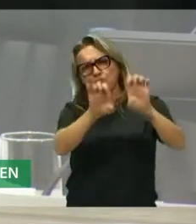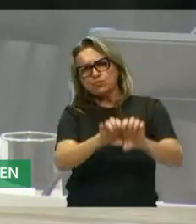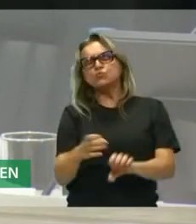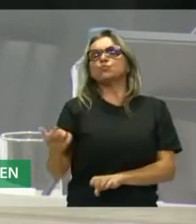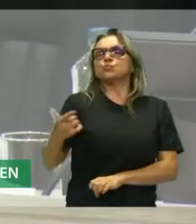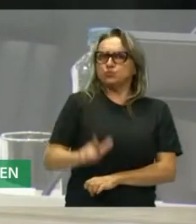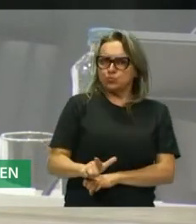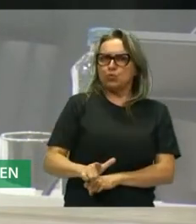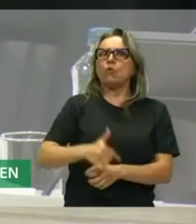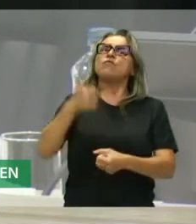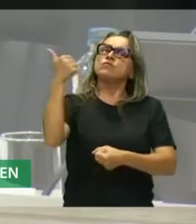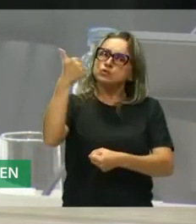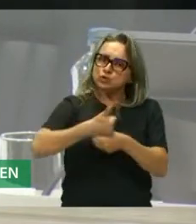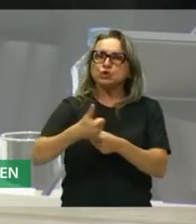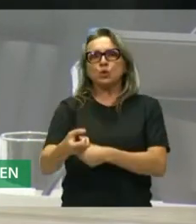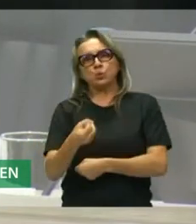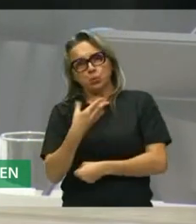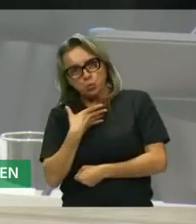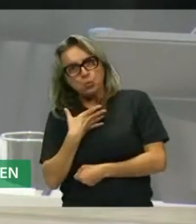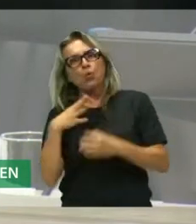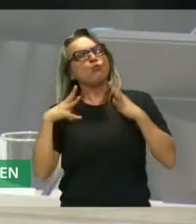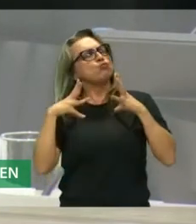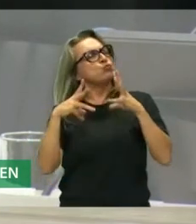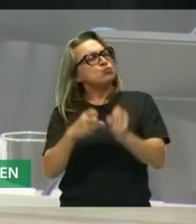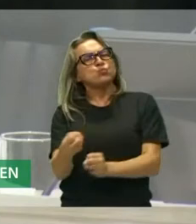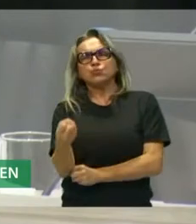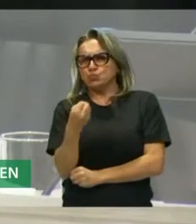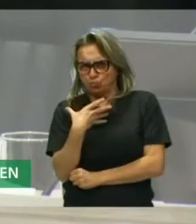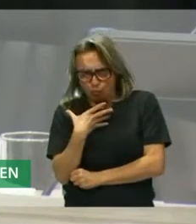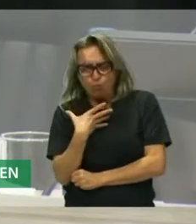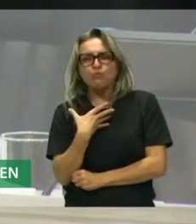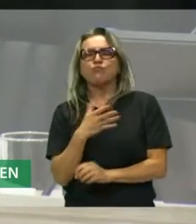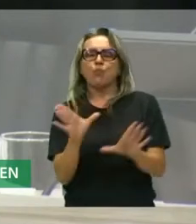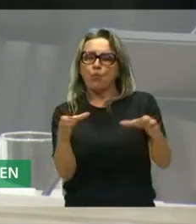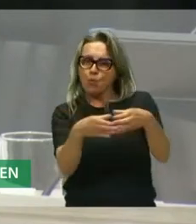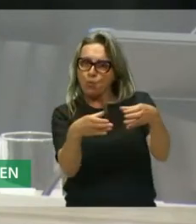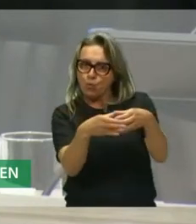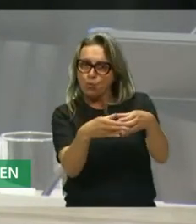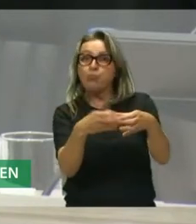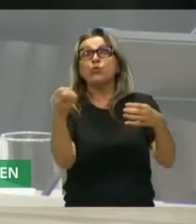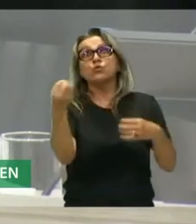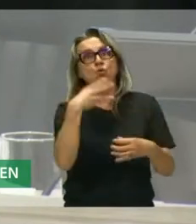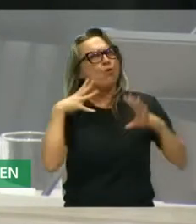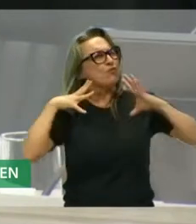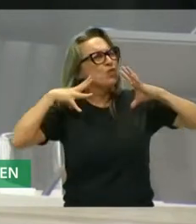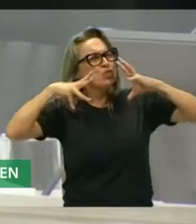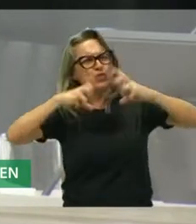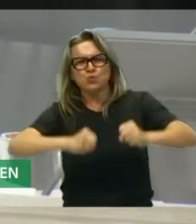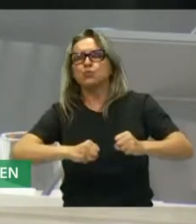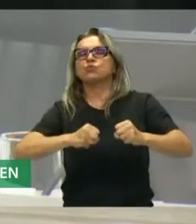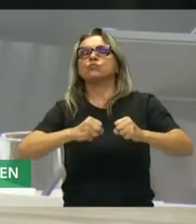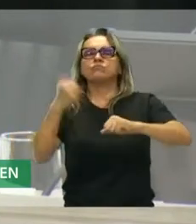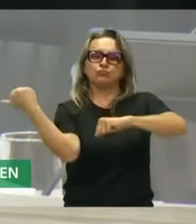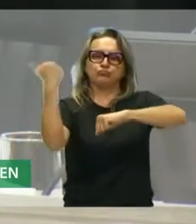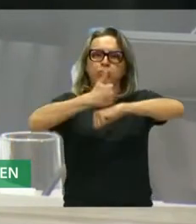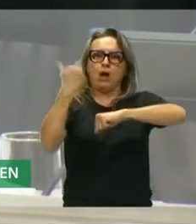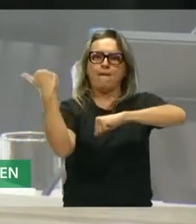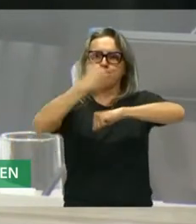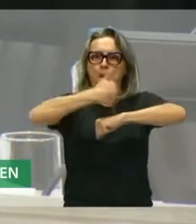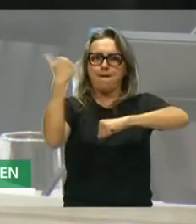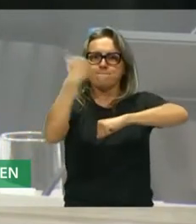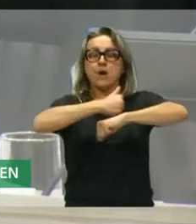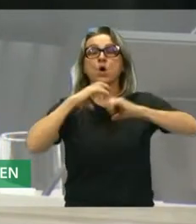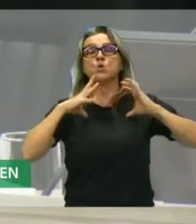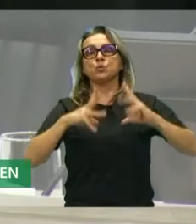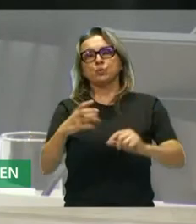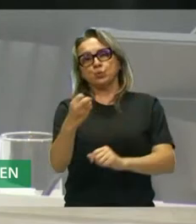todos novos, somos todos novos. O corpo gerencial, na sua grande maioria, foi substituído. Então, essa